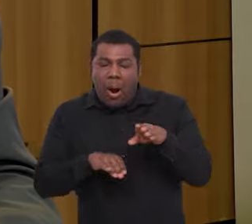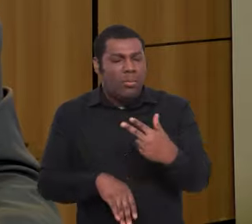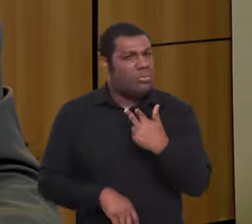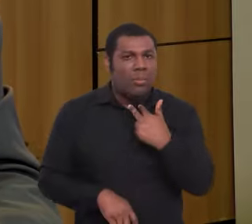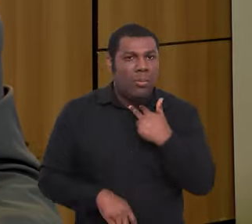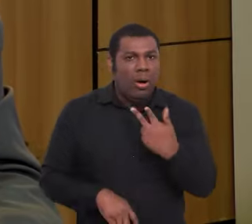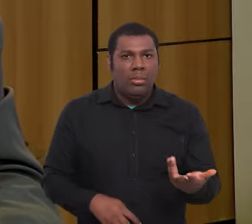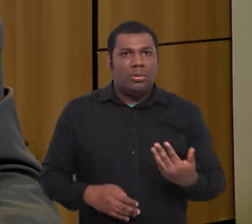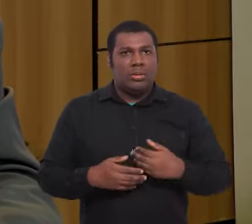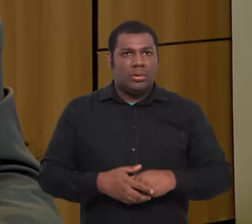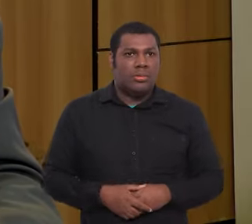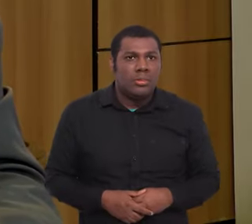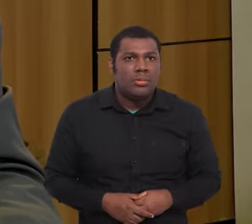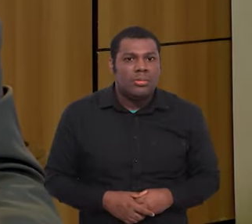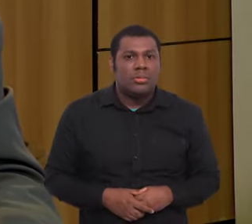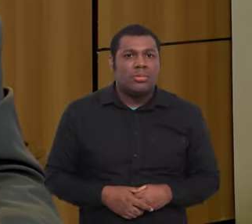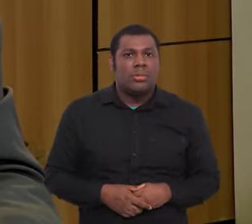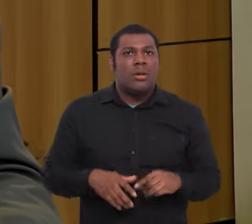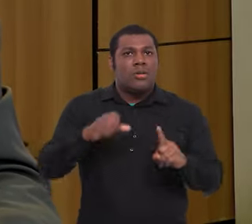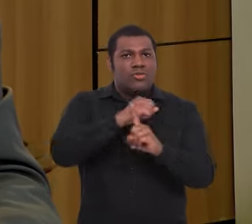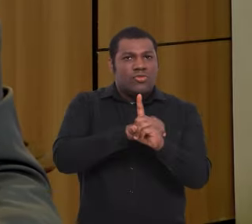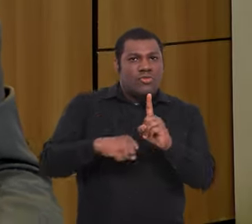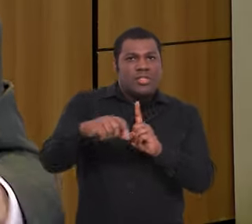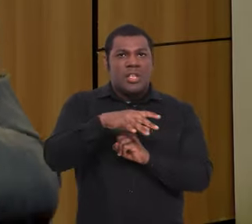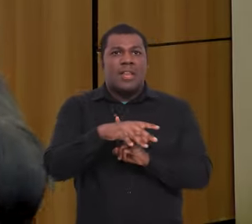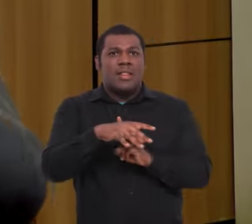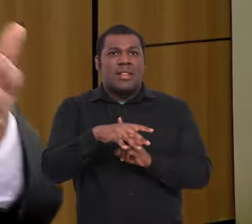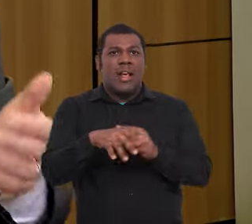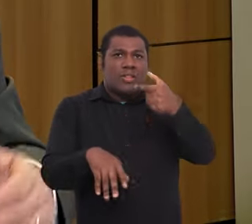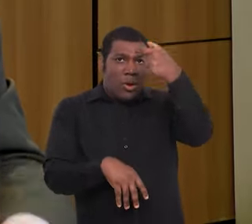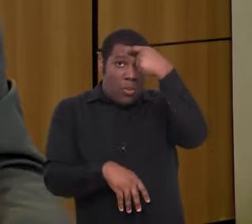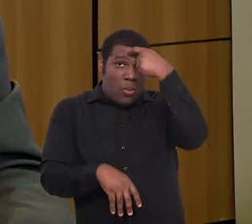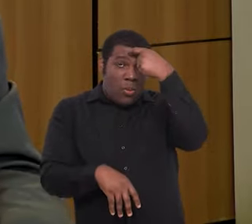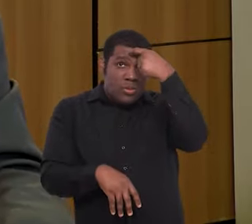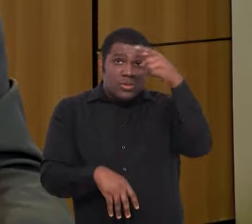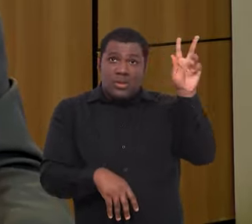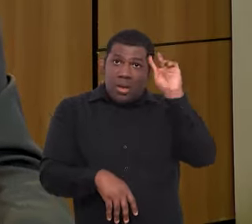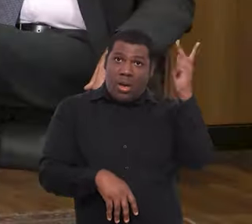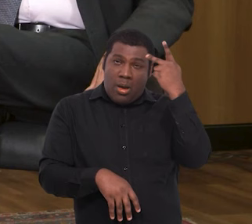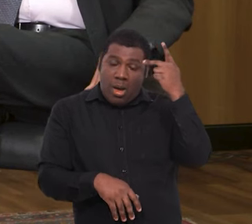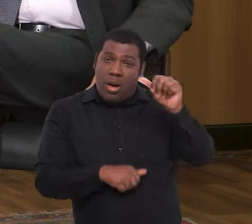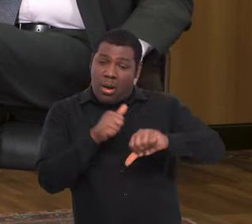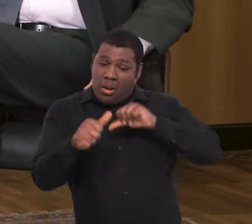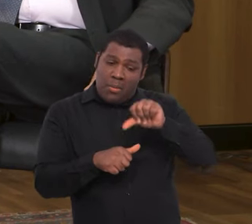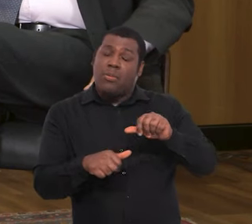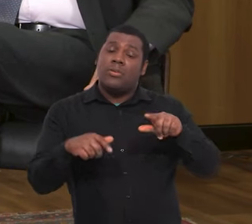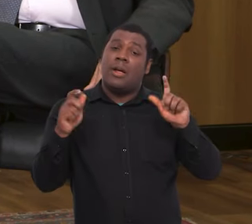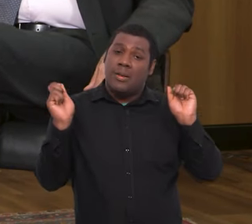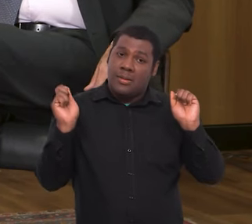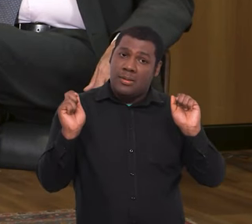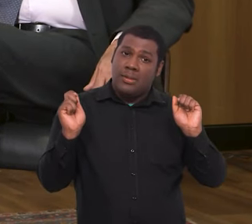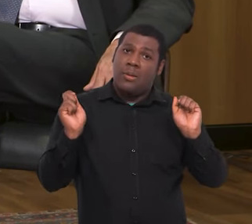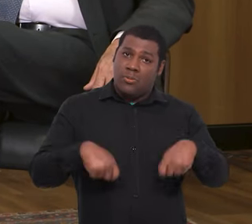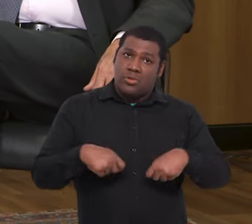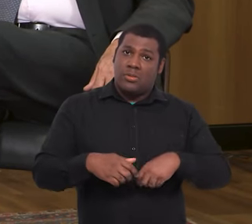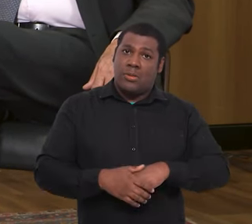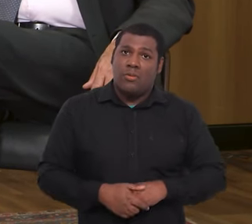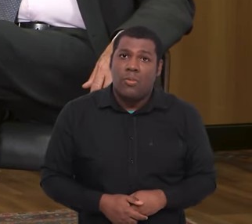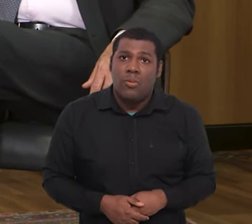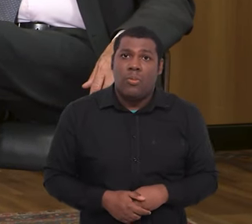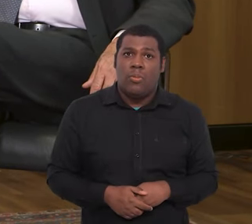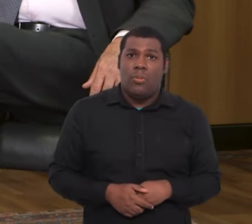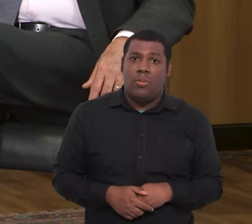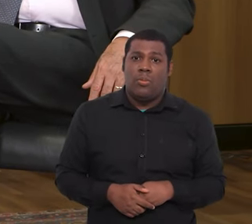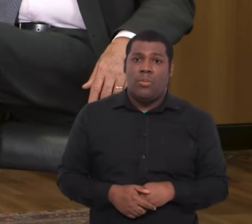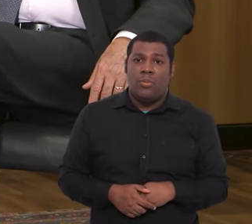valores que equivocados da sociedade nos mundos corporativos vem diminuindo a bem da verdade é importante registrar